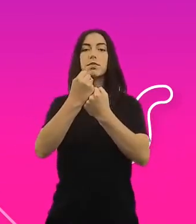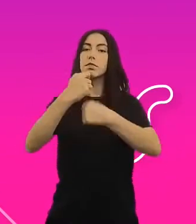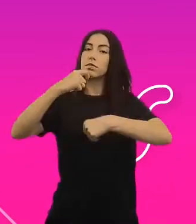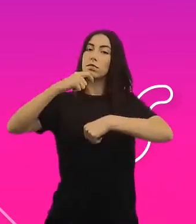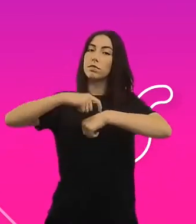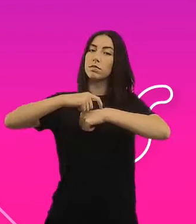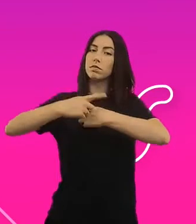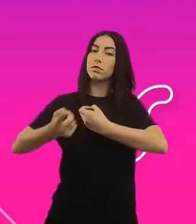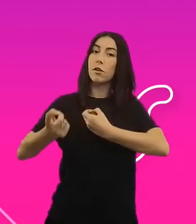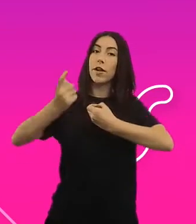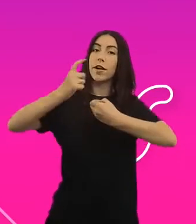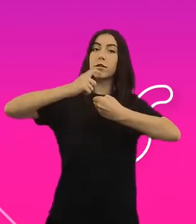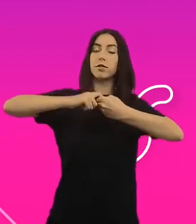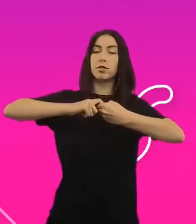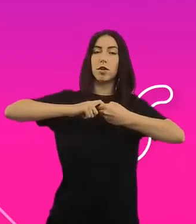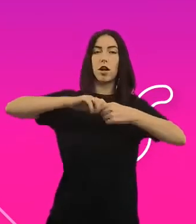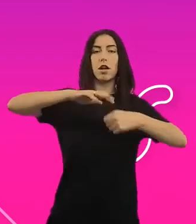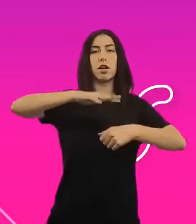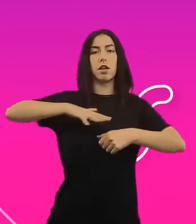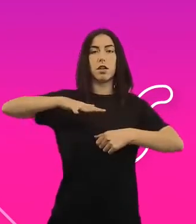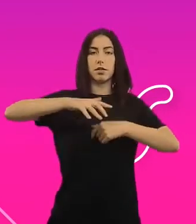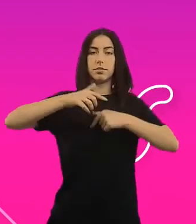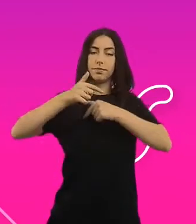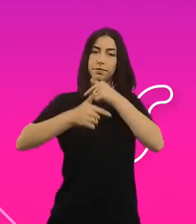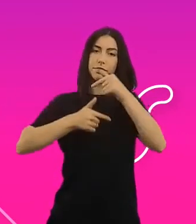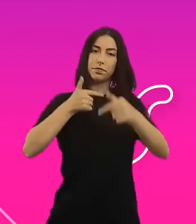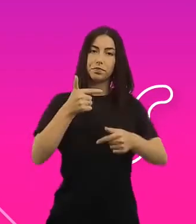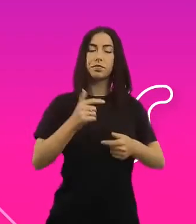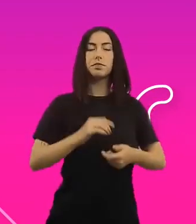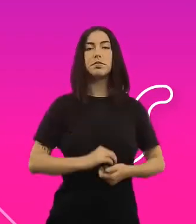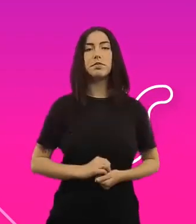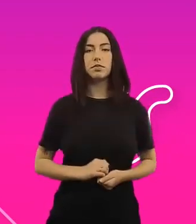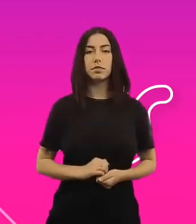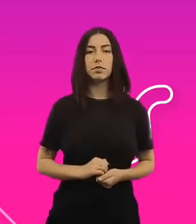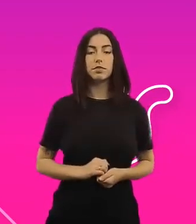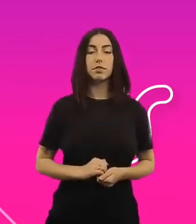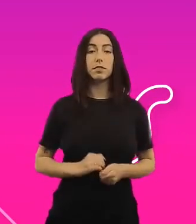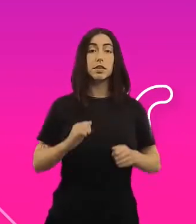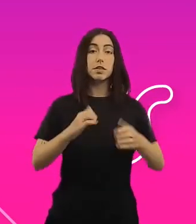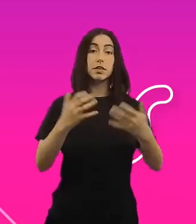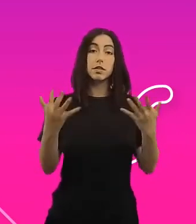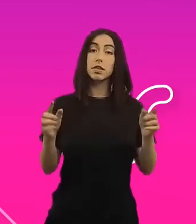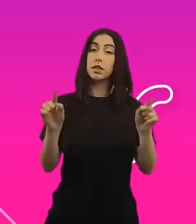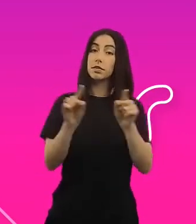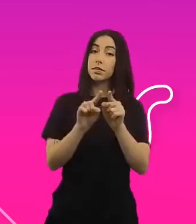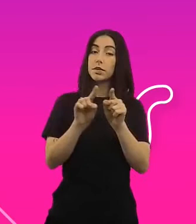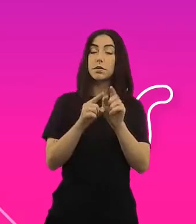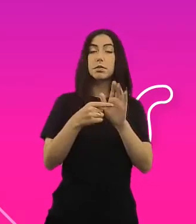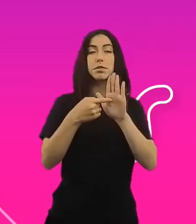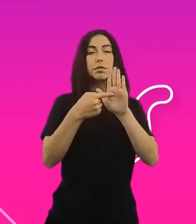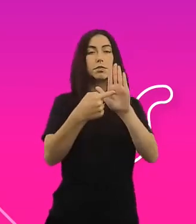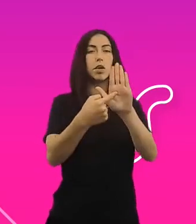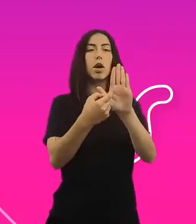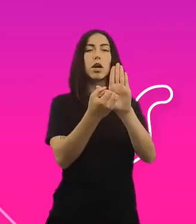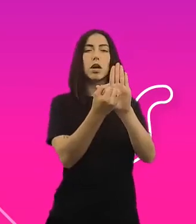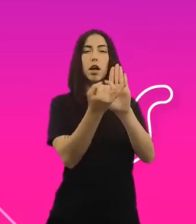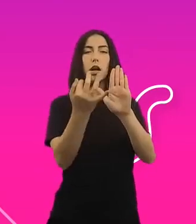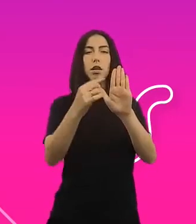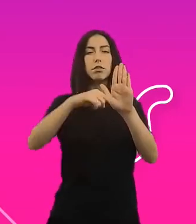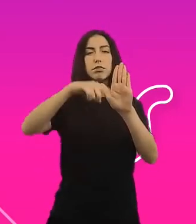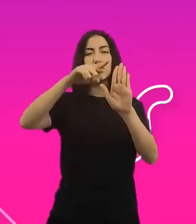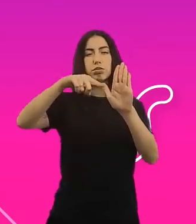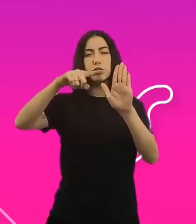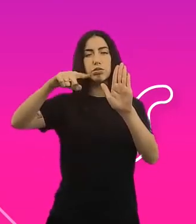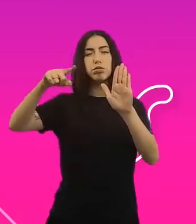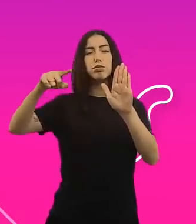né? Então, além disso, também trazemos aqui alguns índices bastante